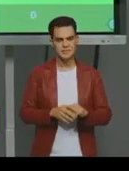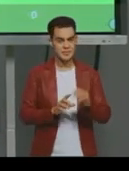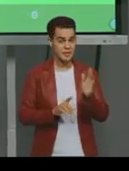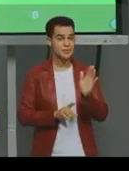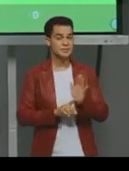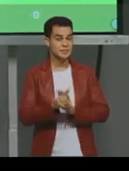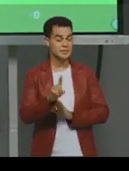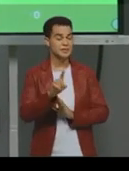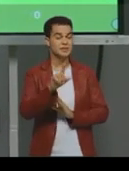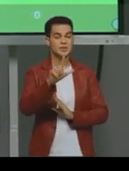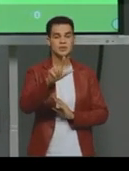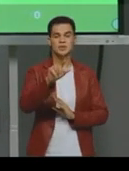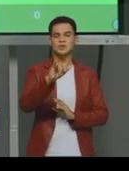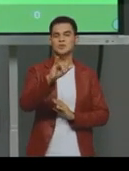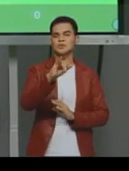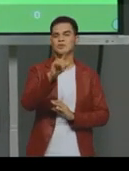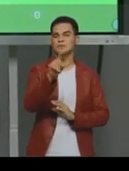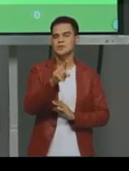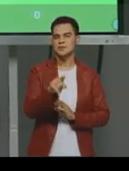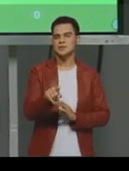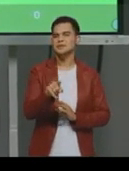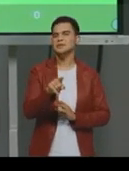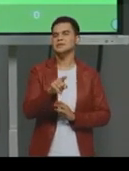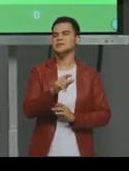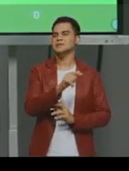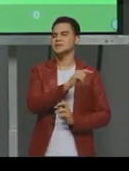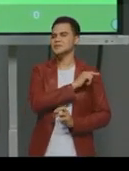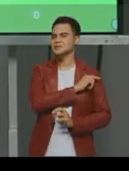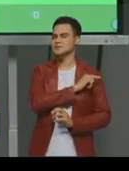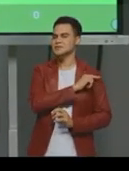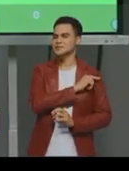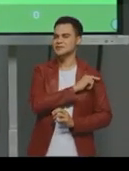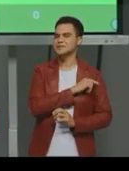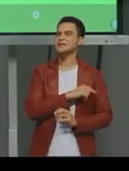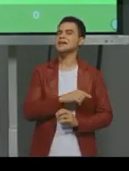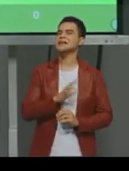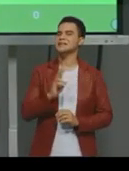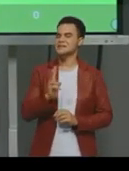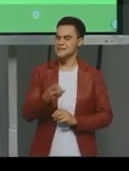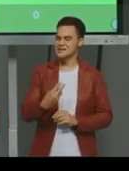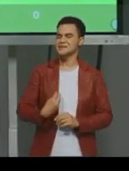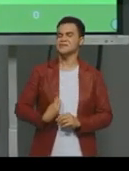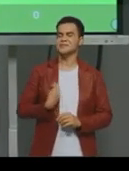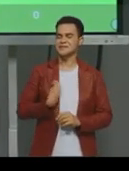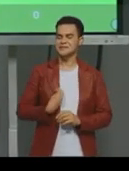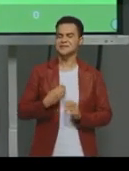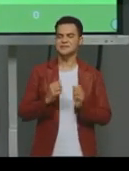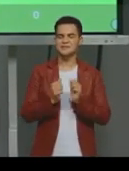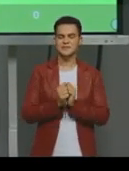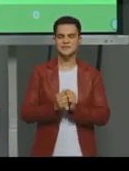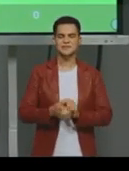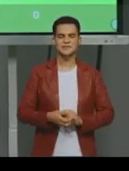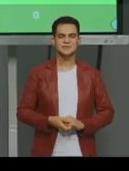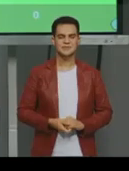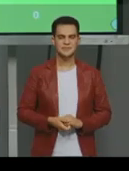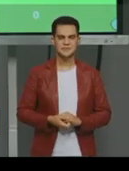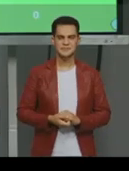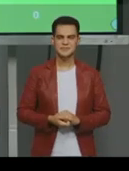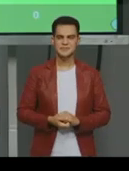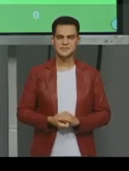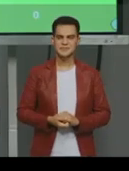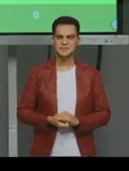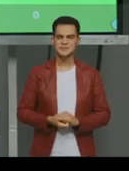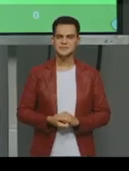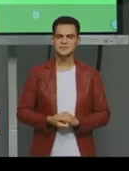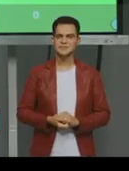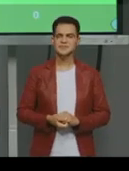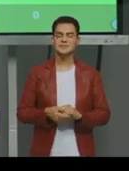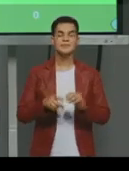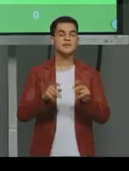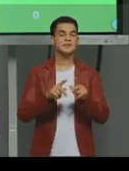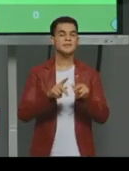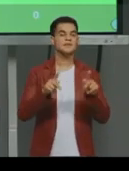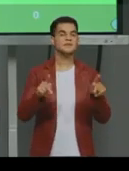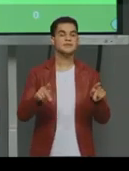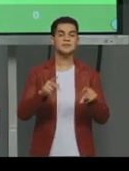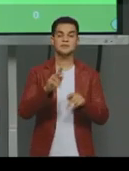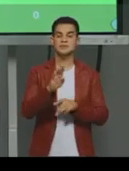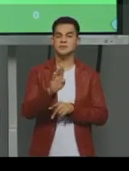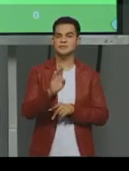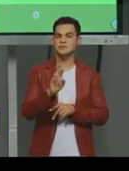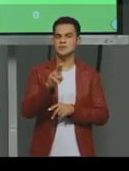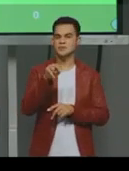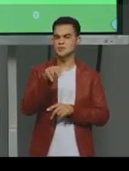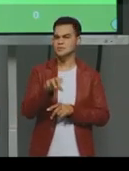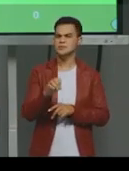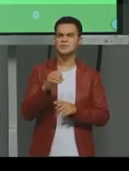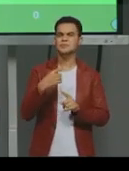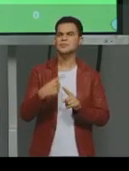Luiz Fernando Ayala, estudante do 7º ano. Luiz Fernando também participa sempre com a gente. Famoso. Professor Bruno, por que todos os